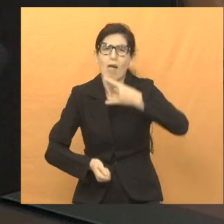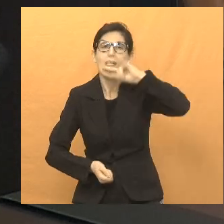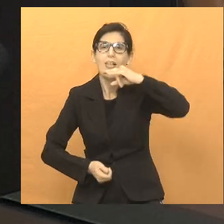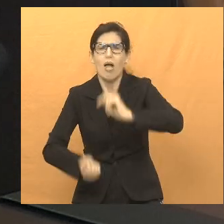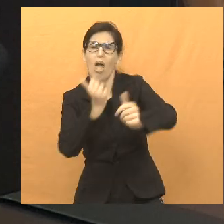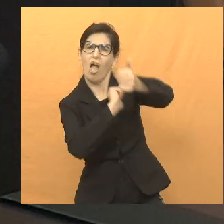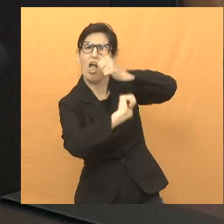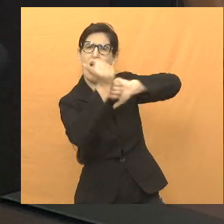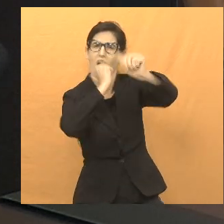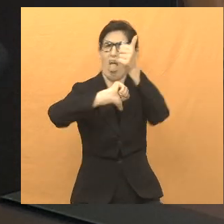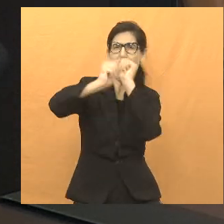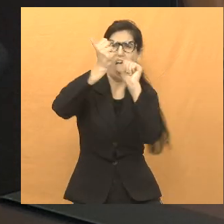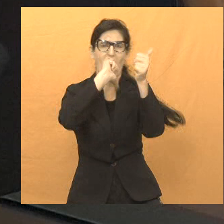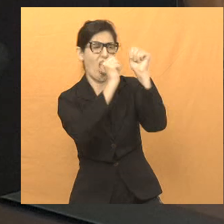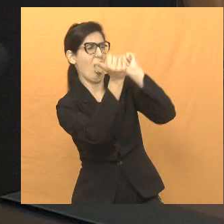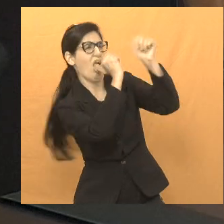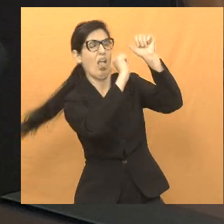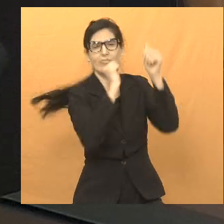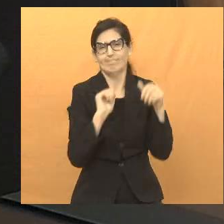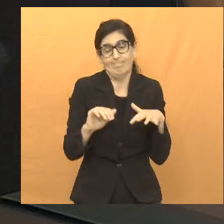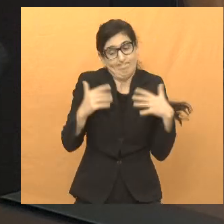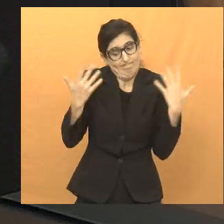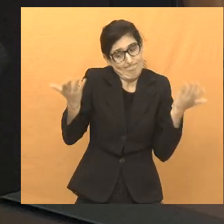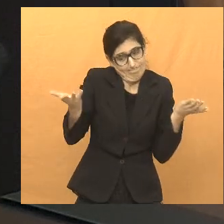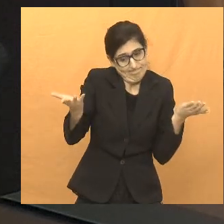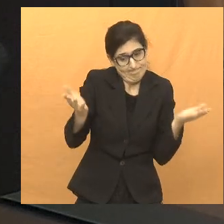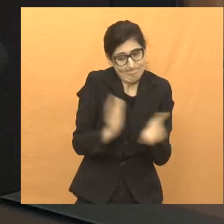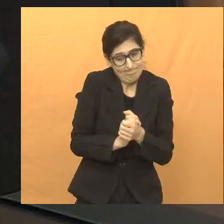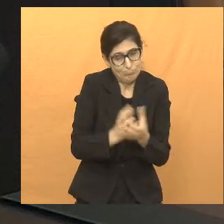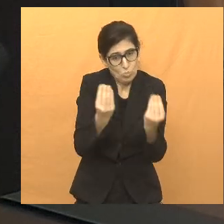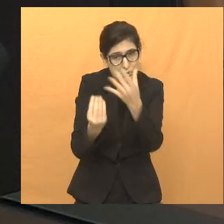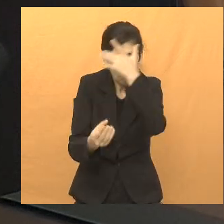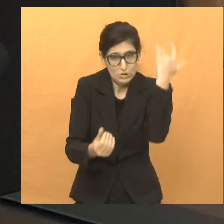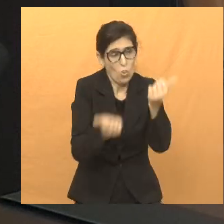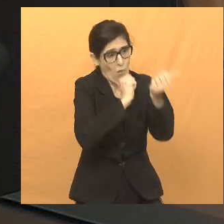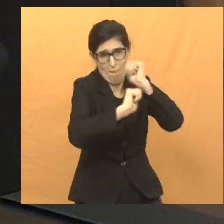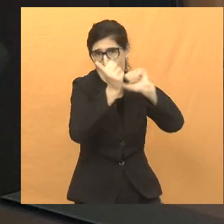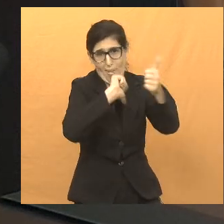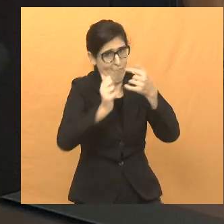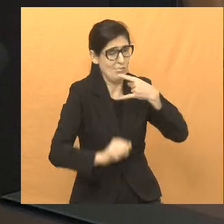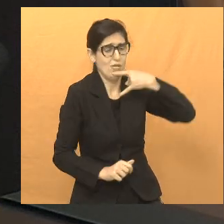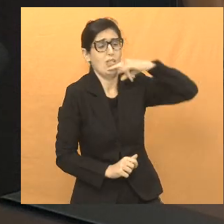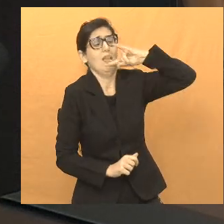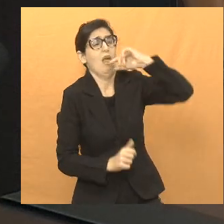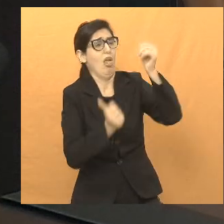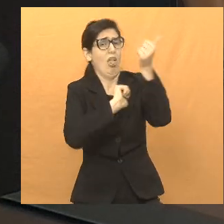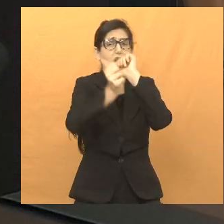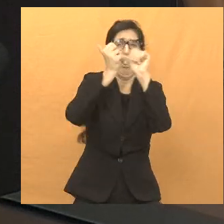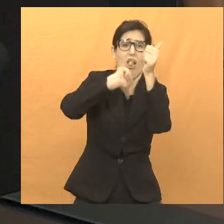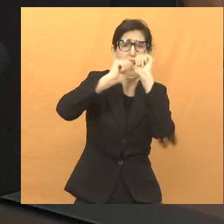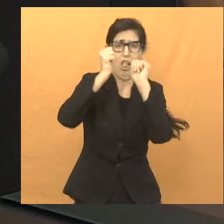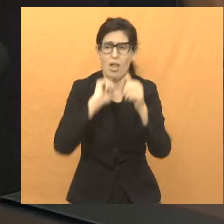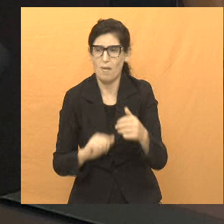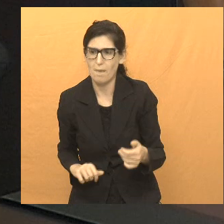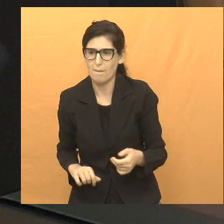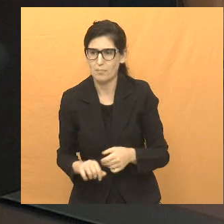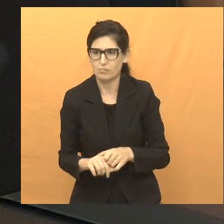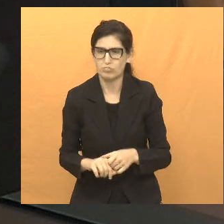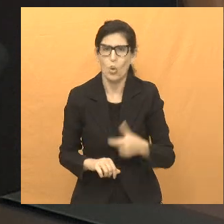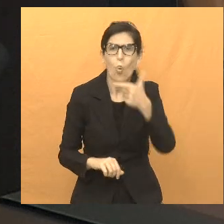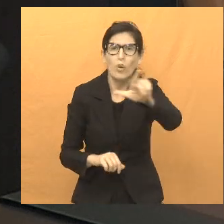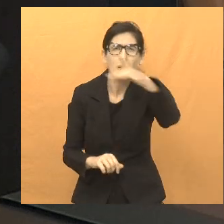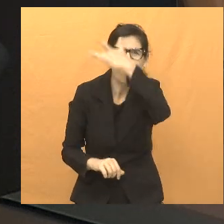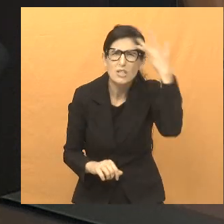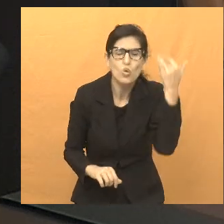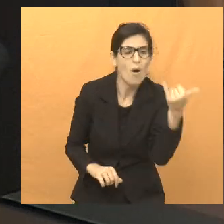bebe, se não tem jeito. Mas fica ali, e aquele pessoal diz assim: vereador, que vergonha a nossa